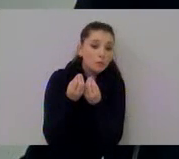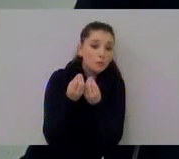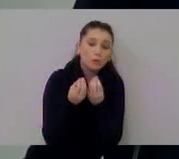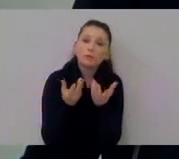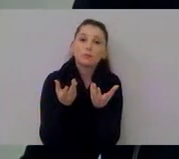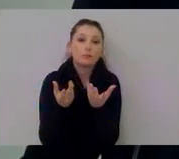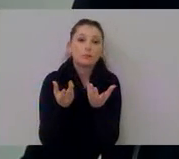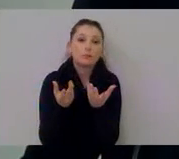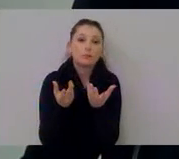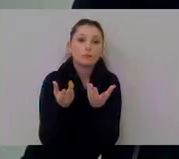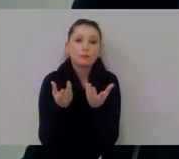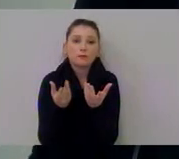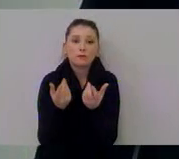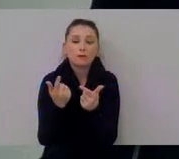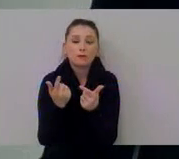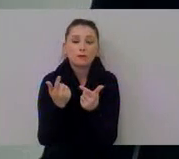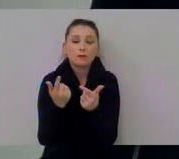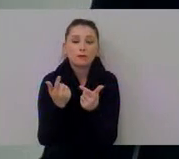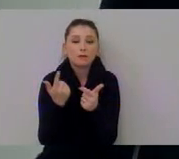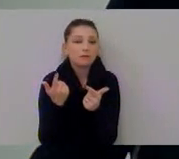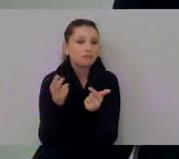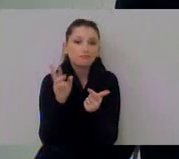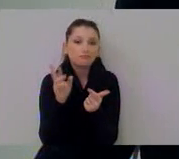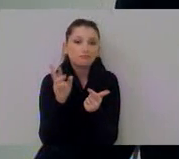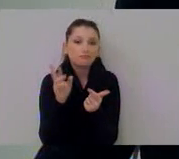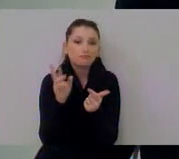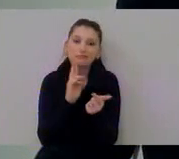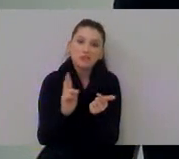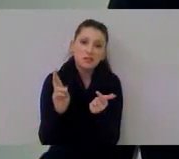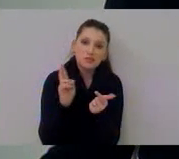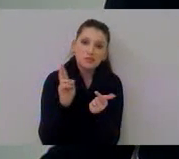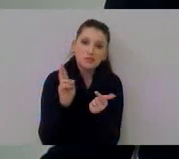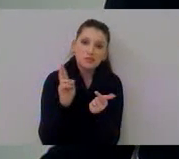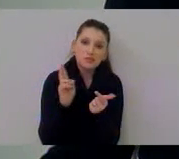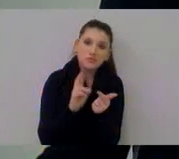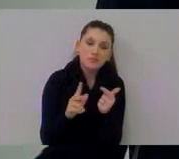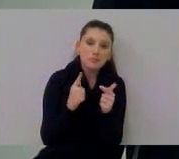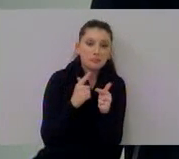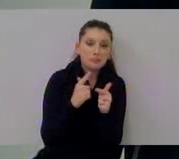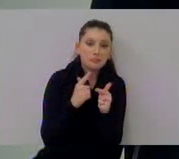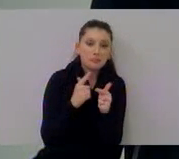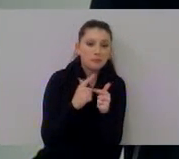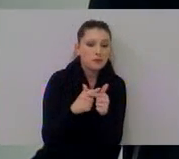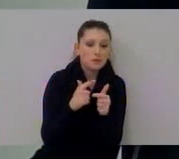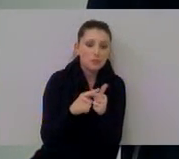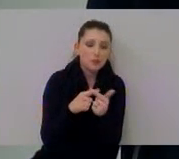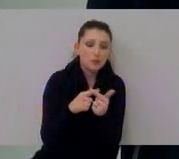valores que vão para lá.